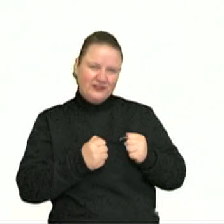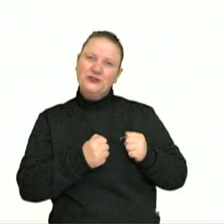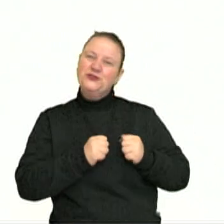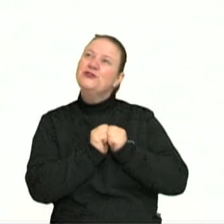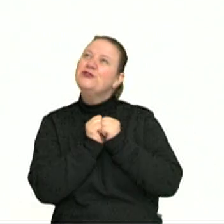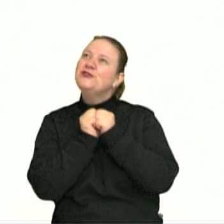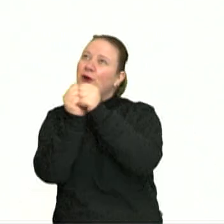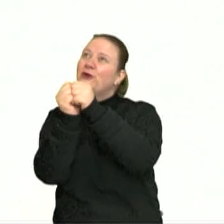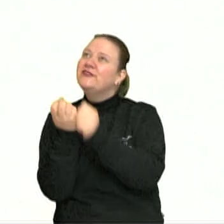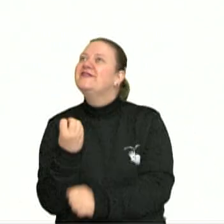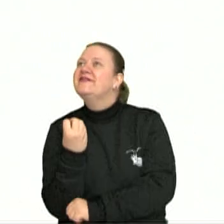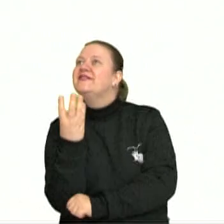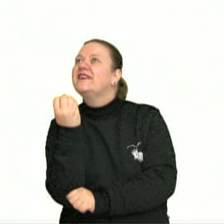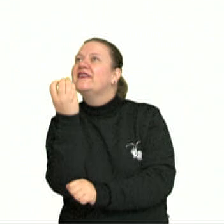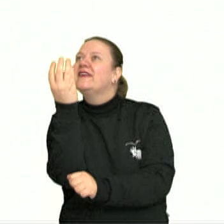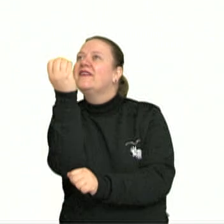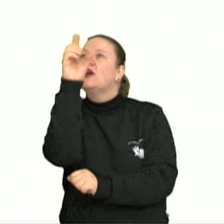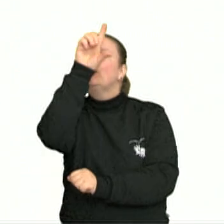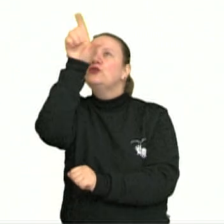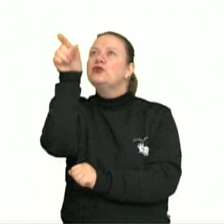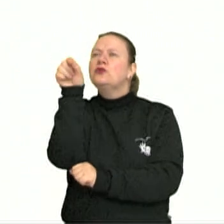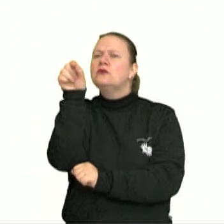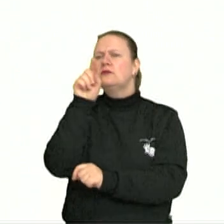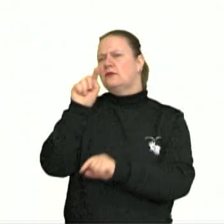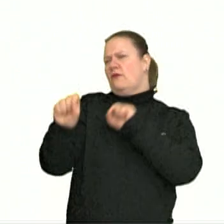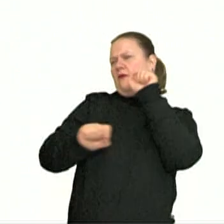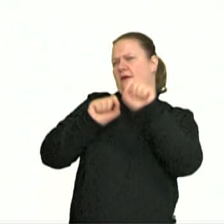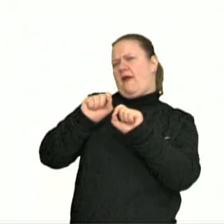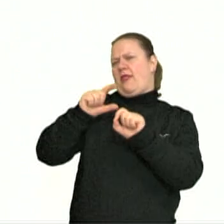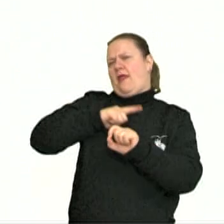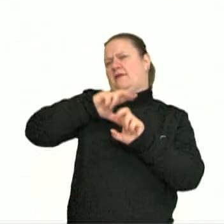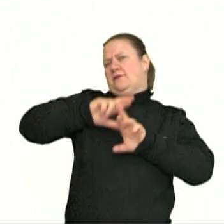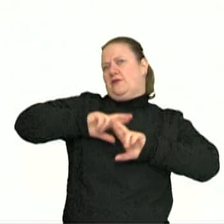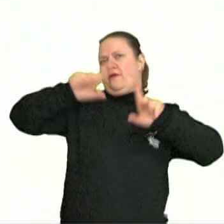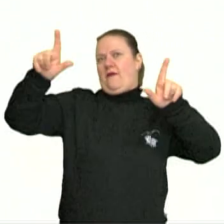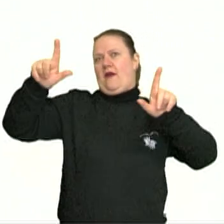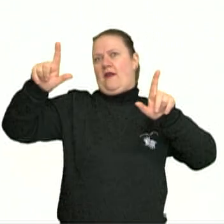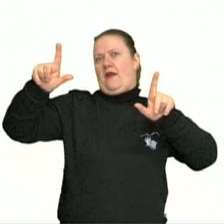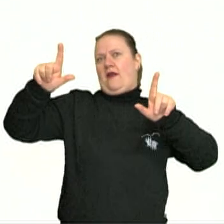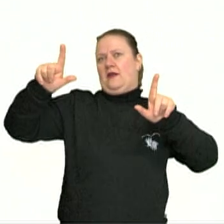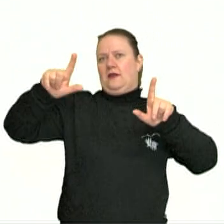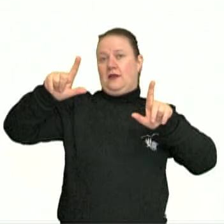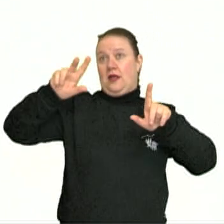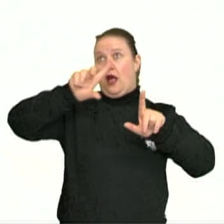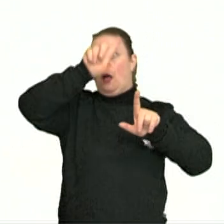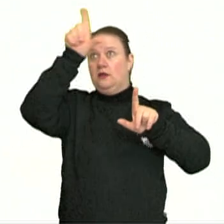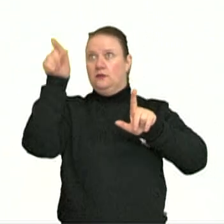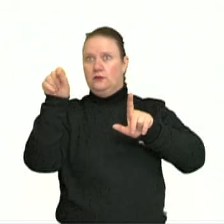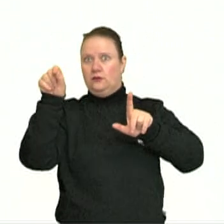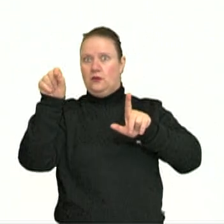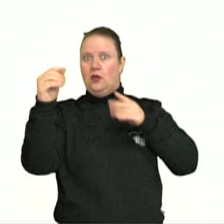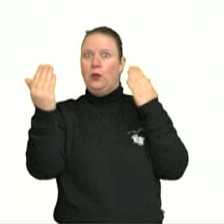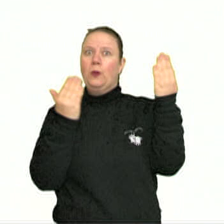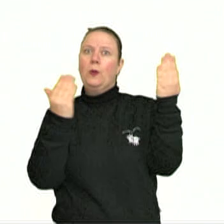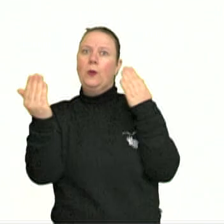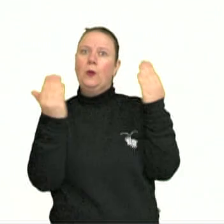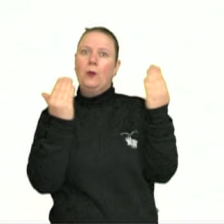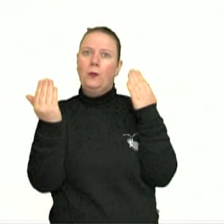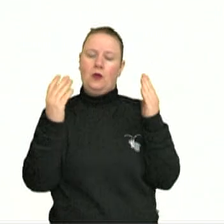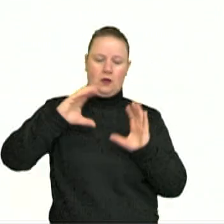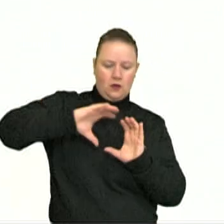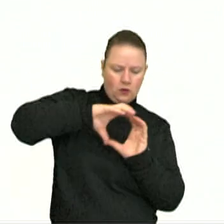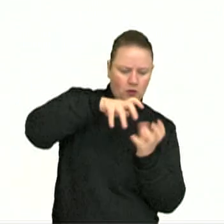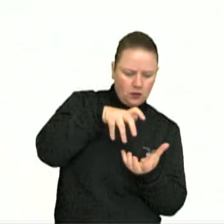tem de diferente na Lua comparado com a Terra? Certo? A minha pergunta é essa. O que vai acontecer com esse relógio? Ele vai atrasar de novo? Ele vai